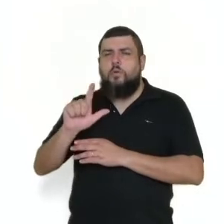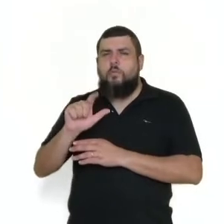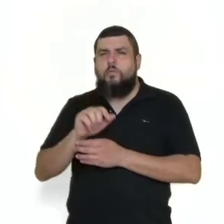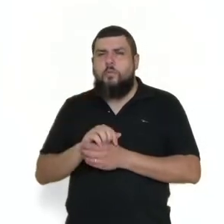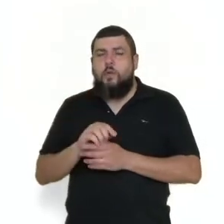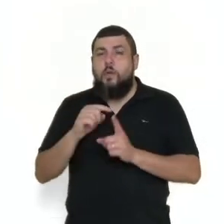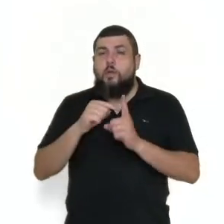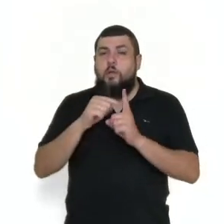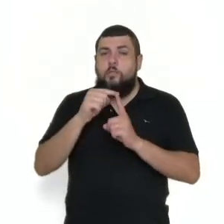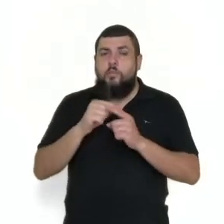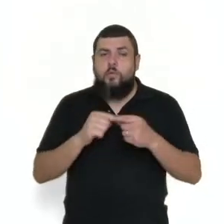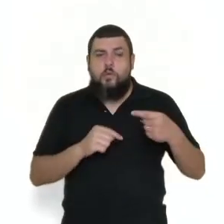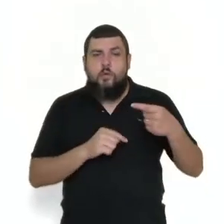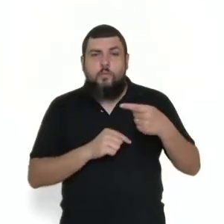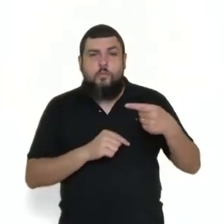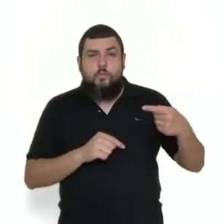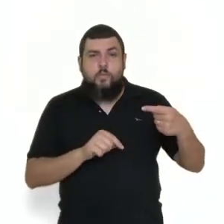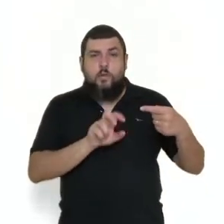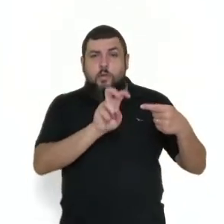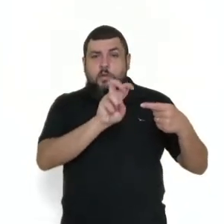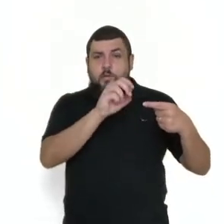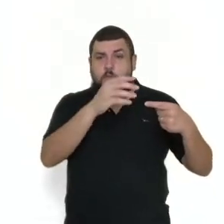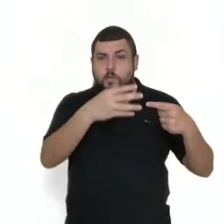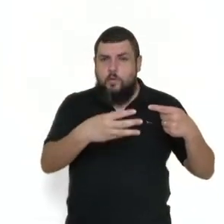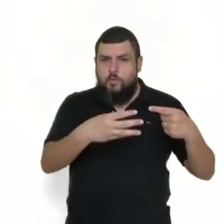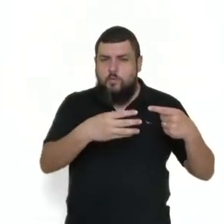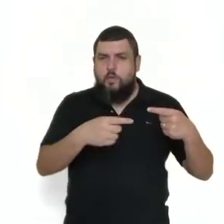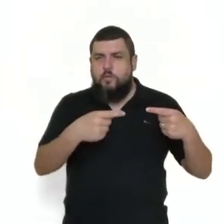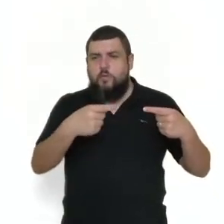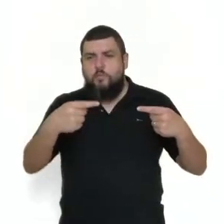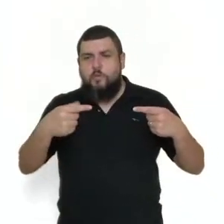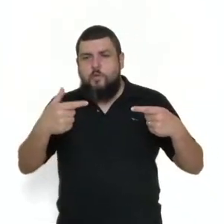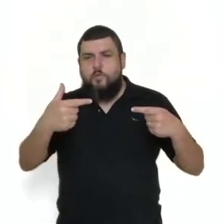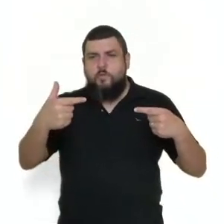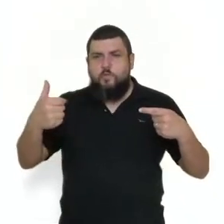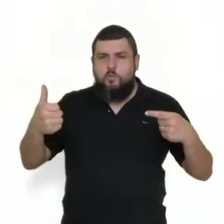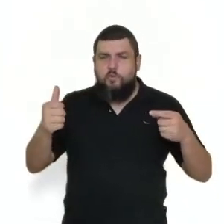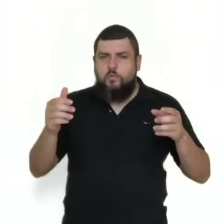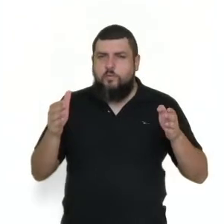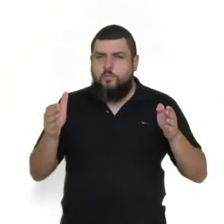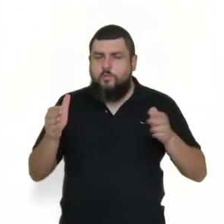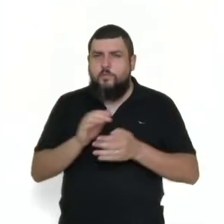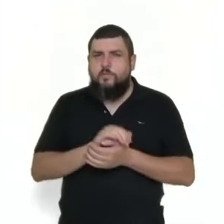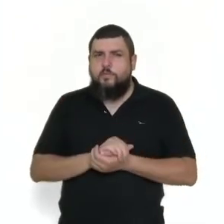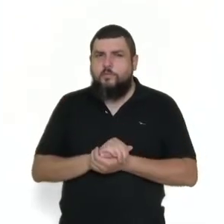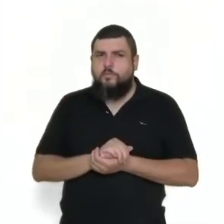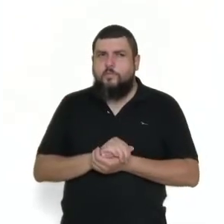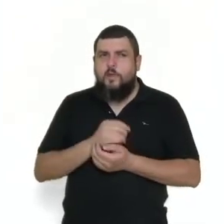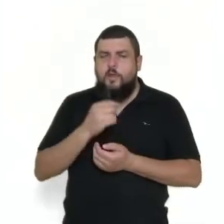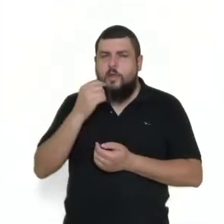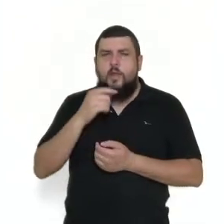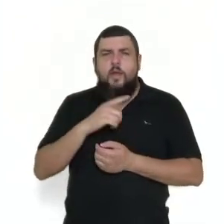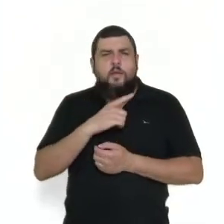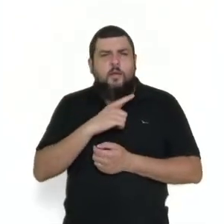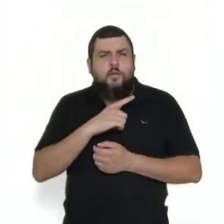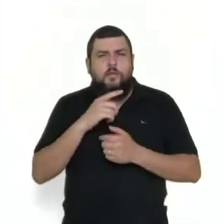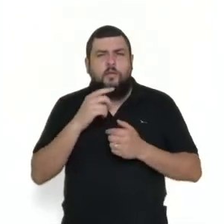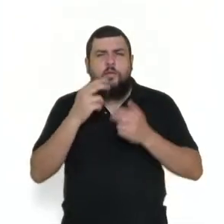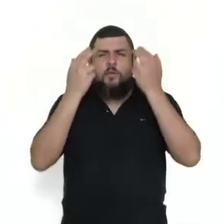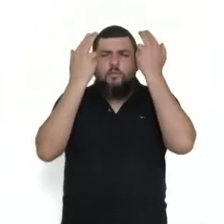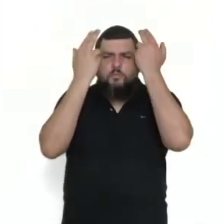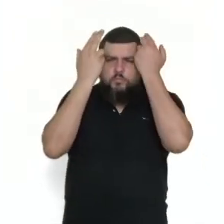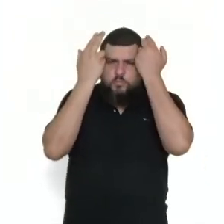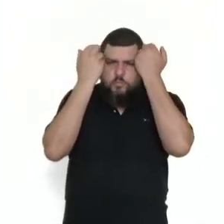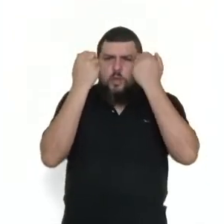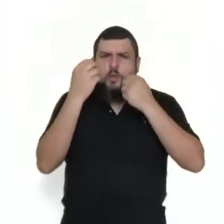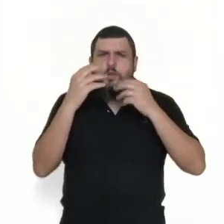21 graus, ou seja, algo extremo ali, né? O bioma abriga espécies como lebres, esquilos, raposas, linces,